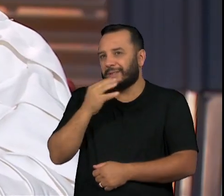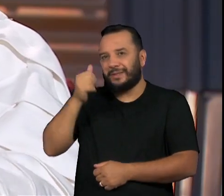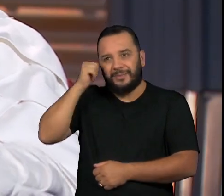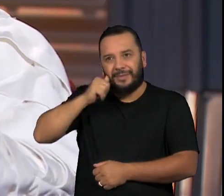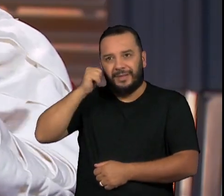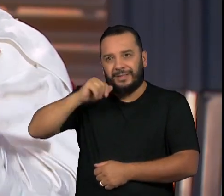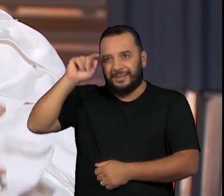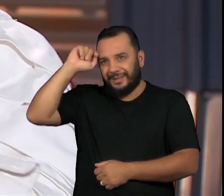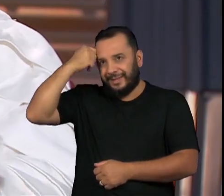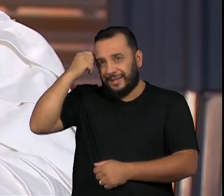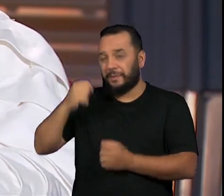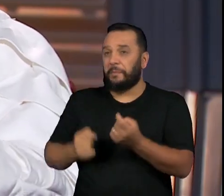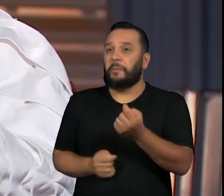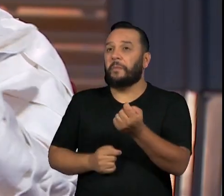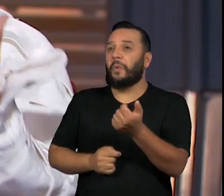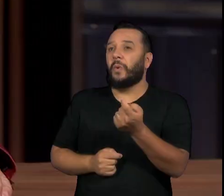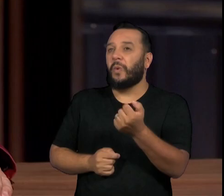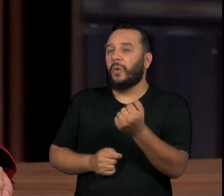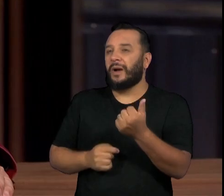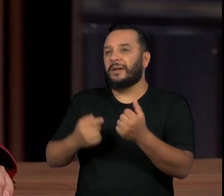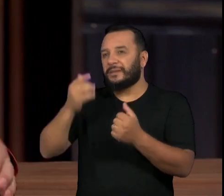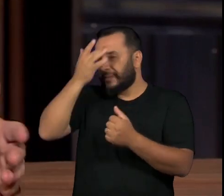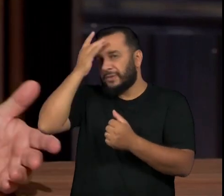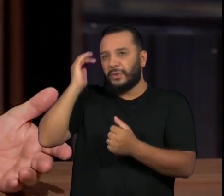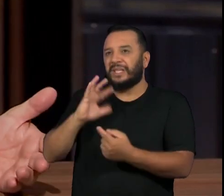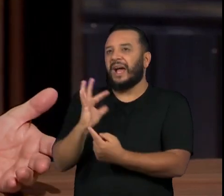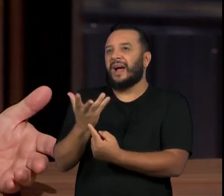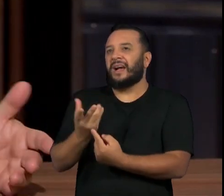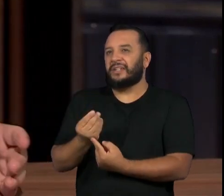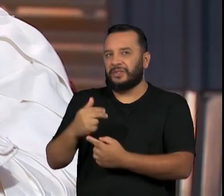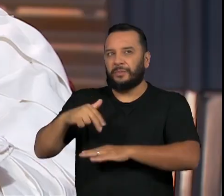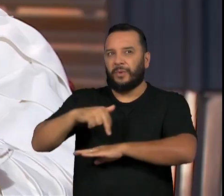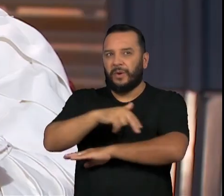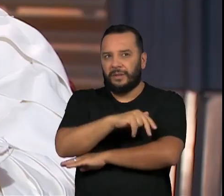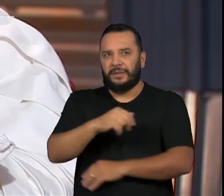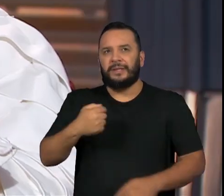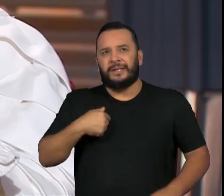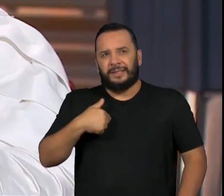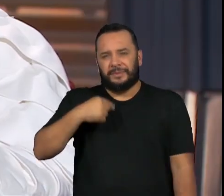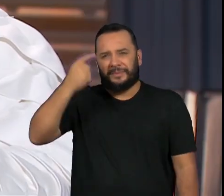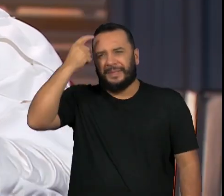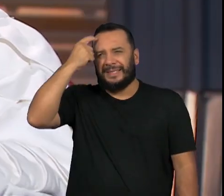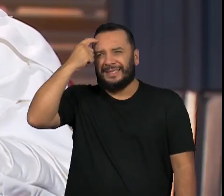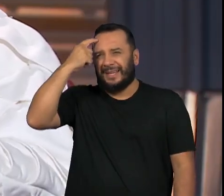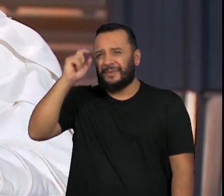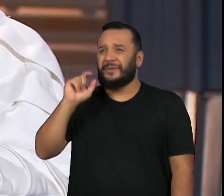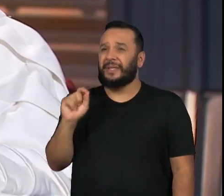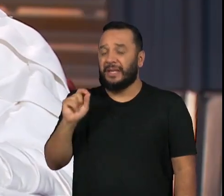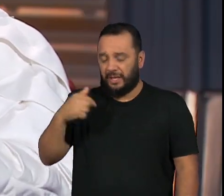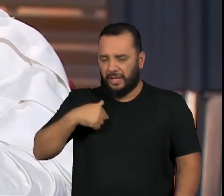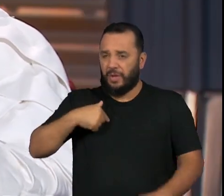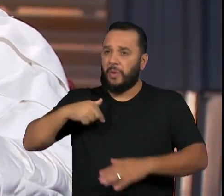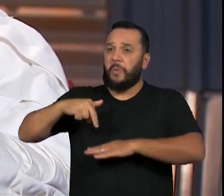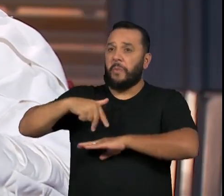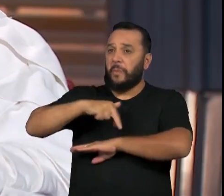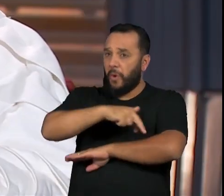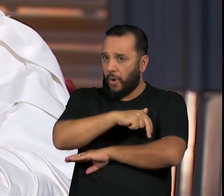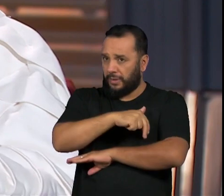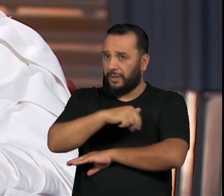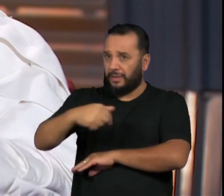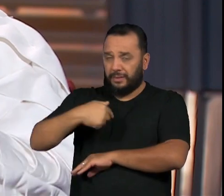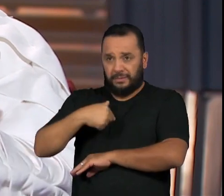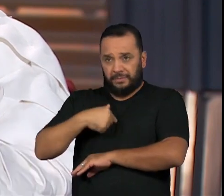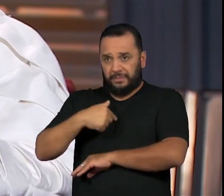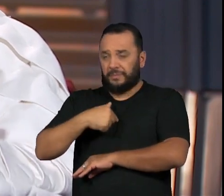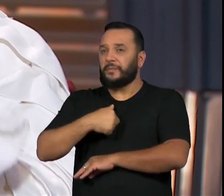né? Poucas artistas da moda, Você Goya achava Lopes, que não dava para ser. Dava né? para ser. Né? Então, eu estava na moda como uma postura política,